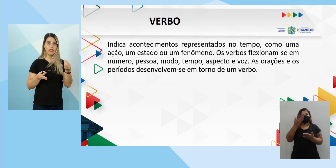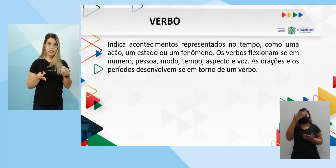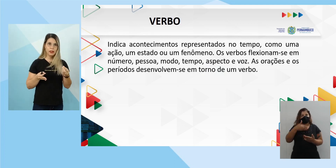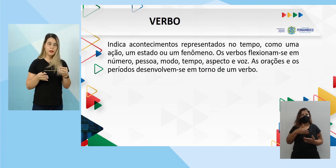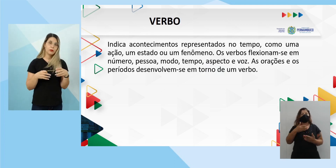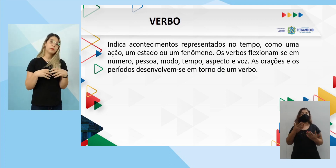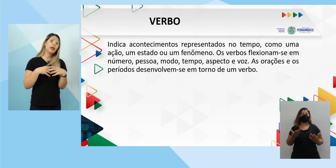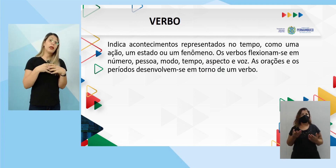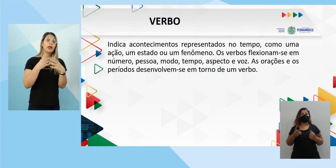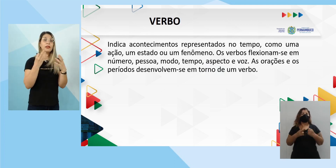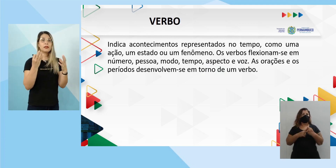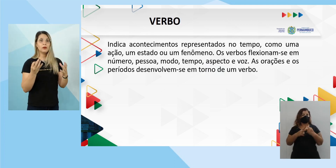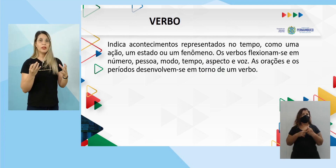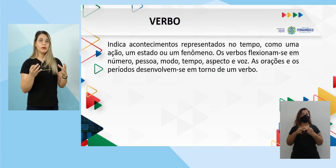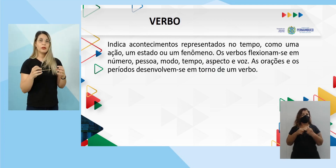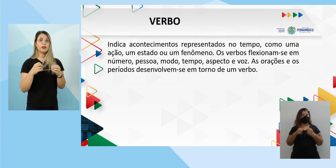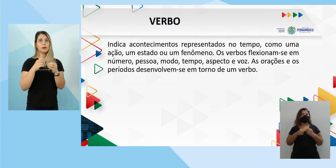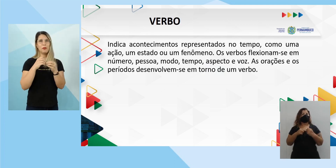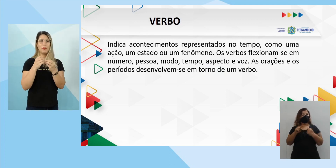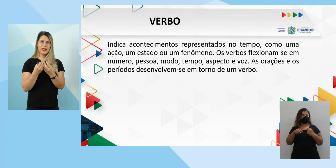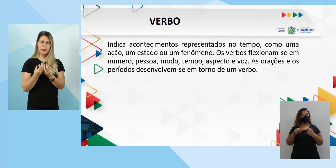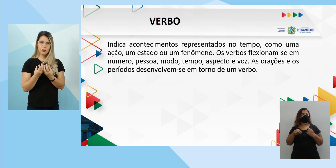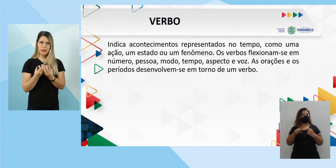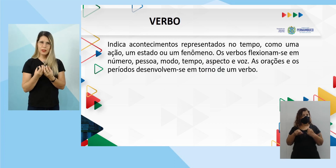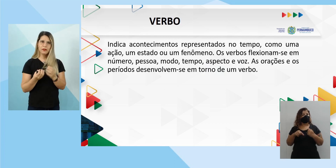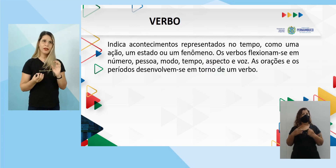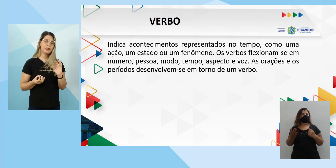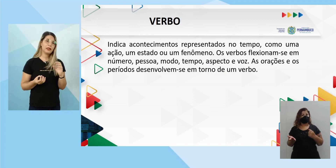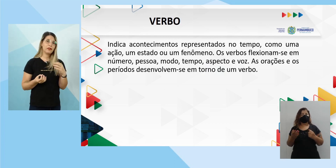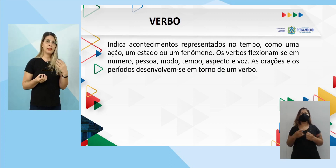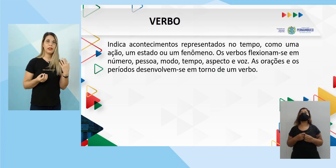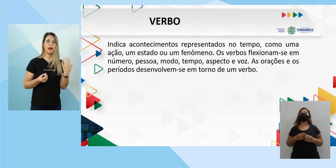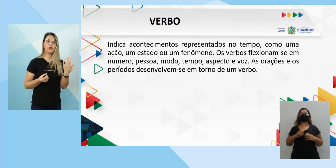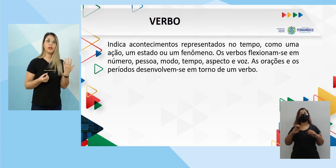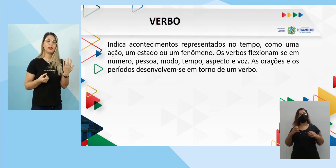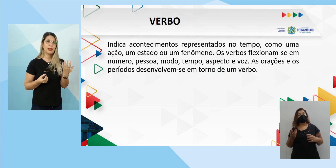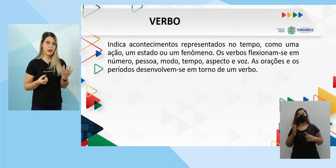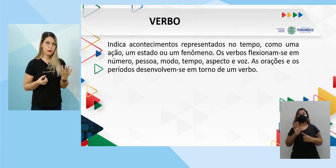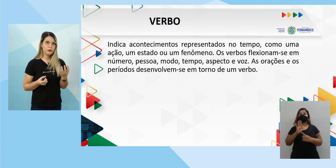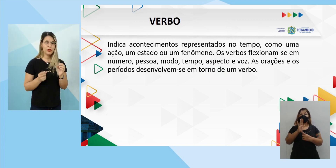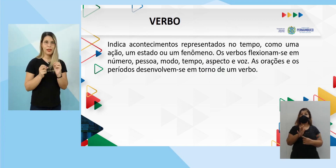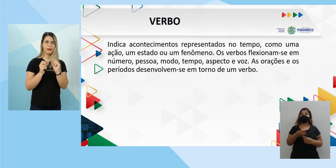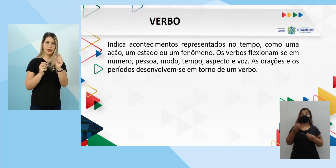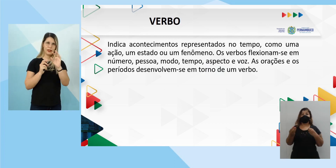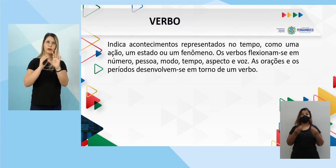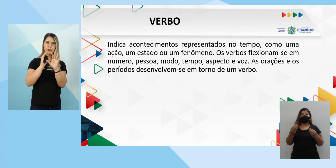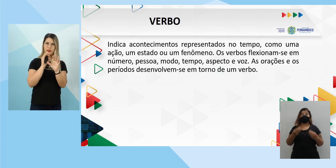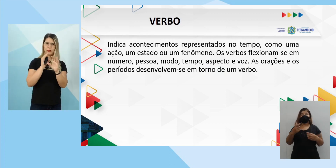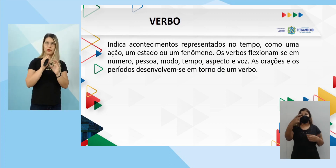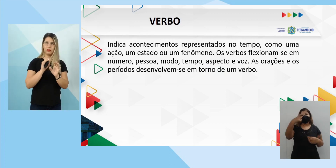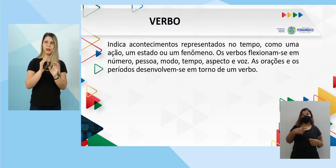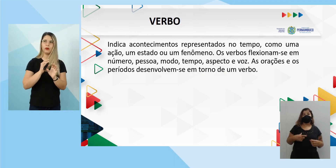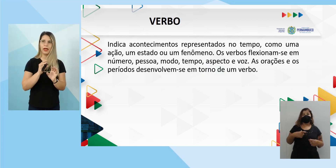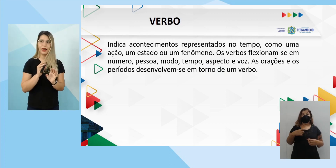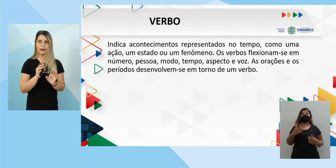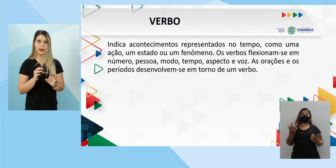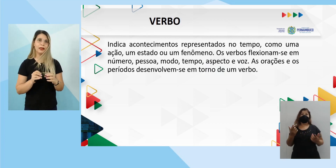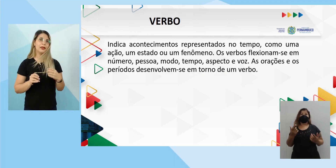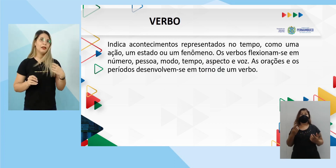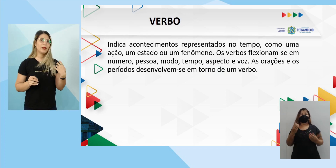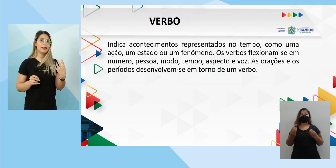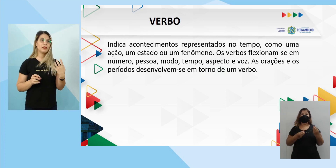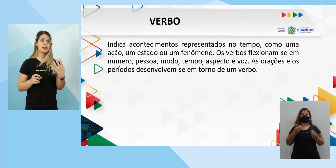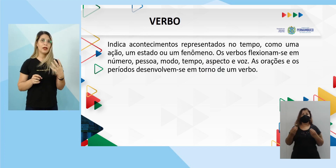verbo, ele é isso. Em situações mais específicas, ele vai indicar um estado, né? Estado, por favor, não de lugar,